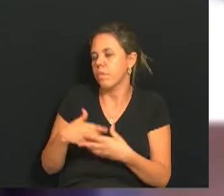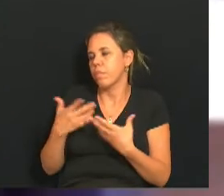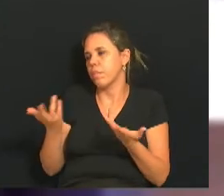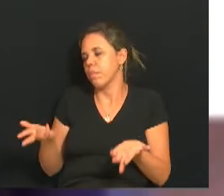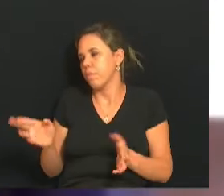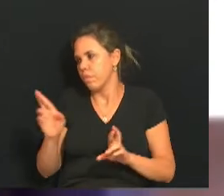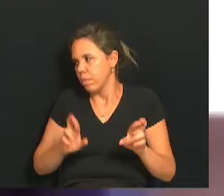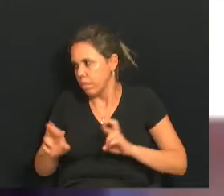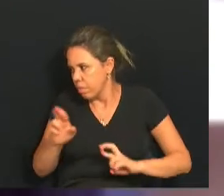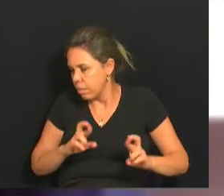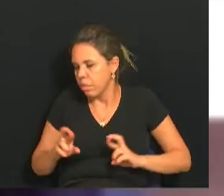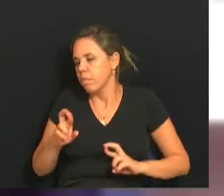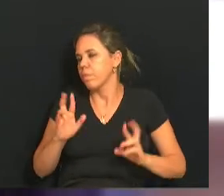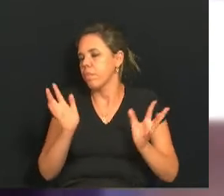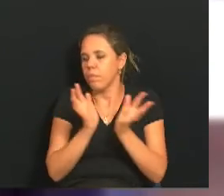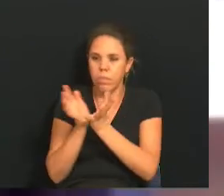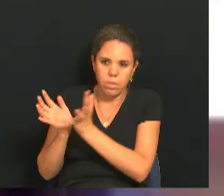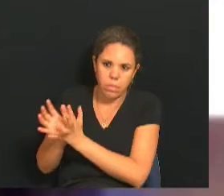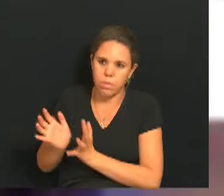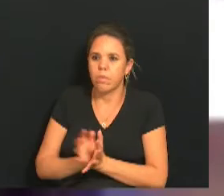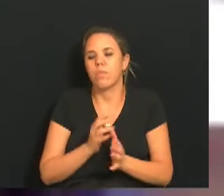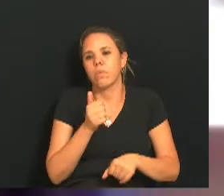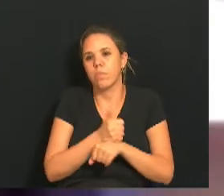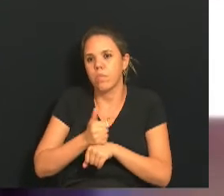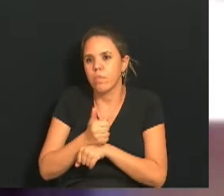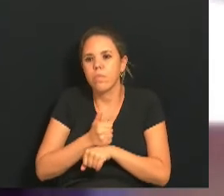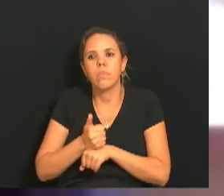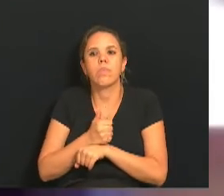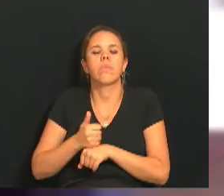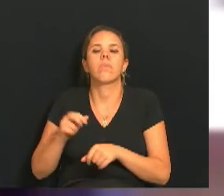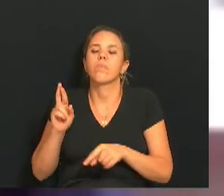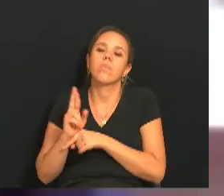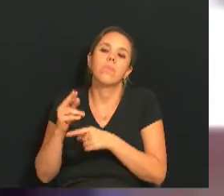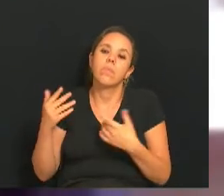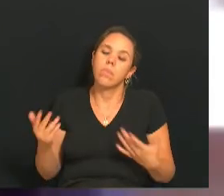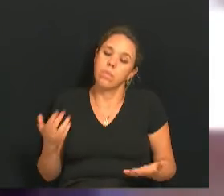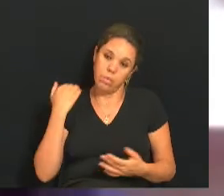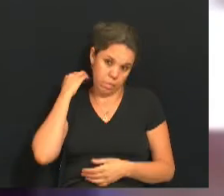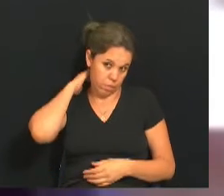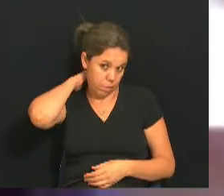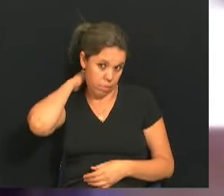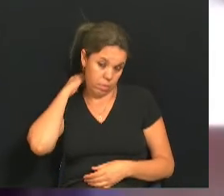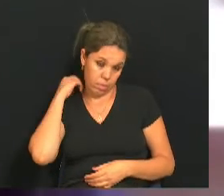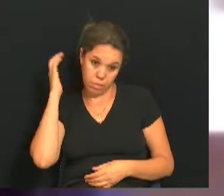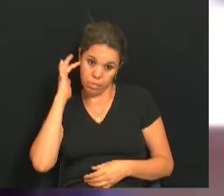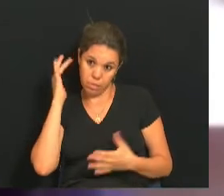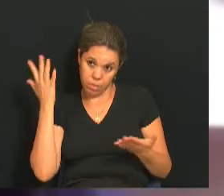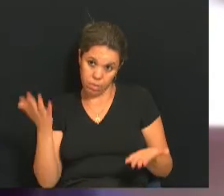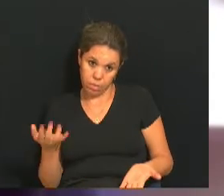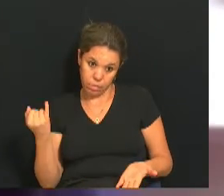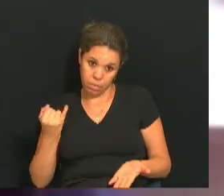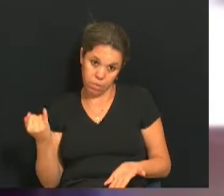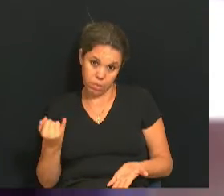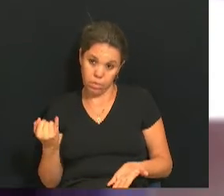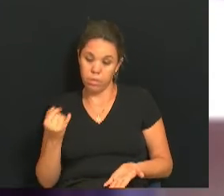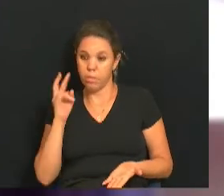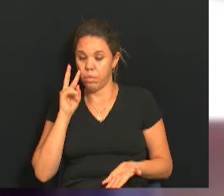são os coletivos, os segmentos que vão ser representados. Eu acho que isso aqui é de vital importância para a gente ver